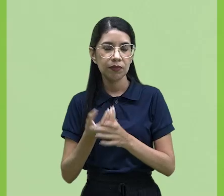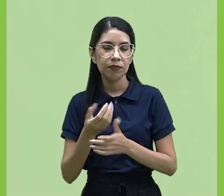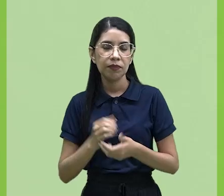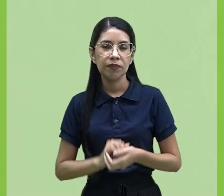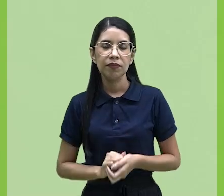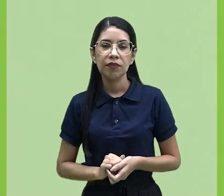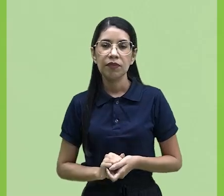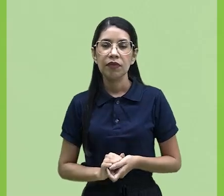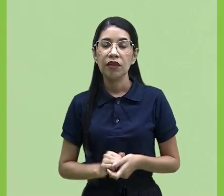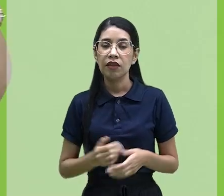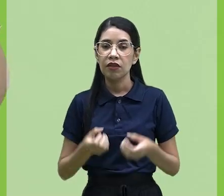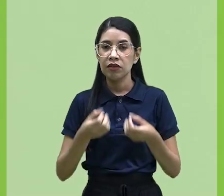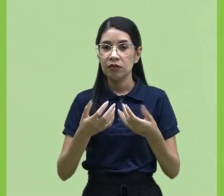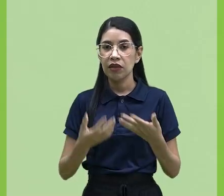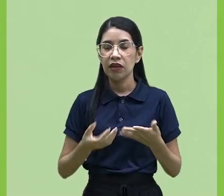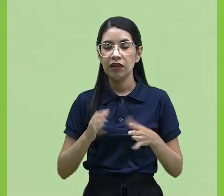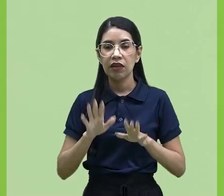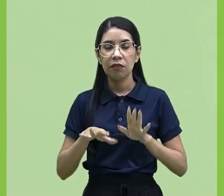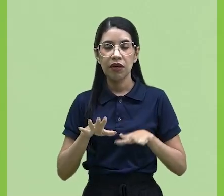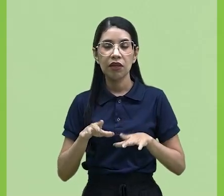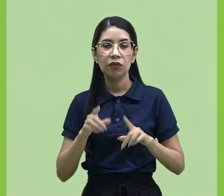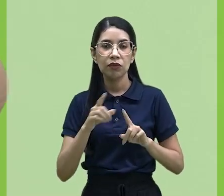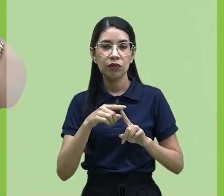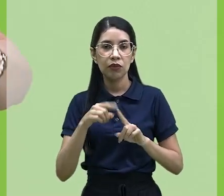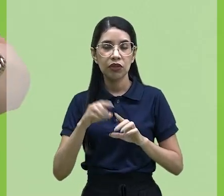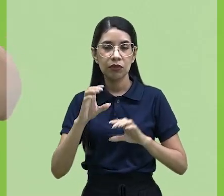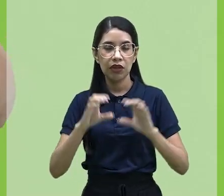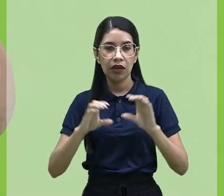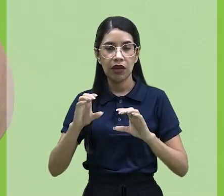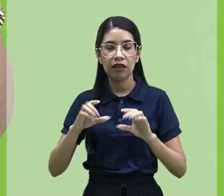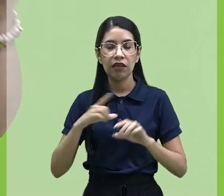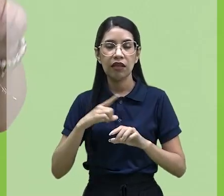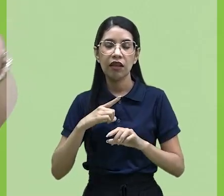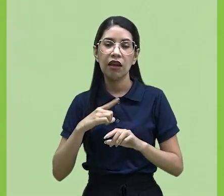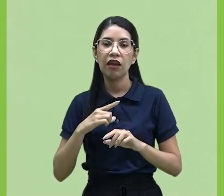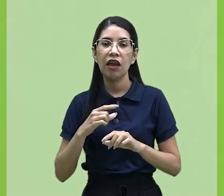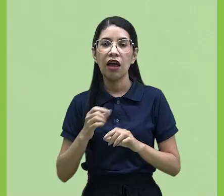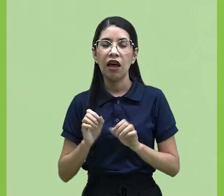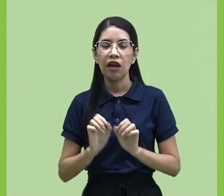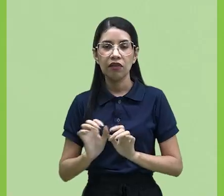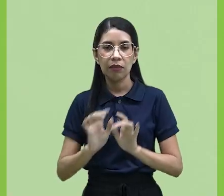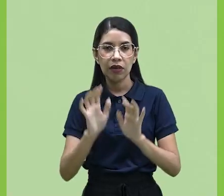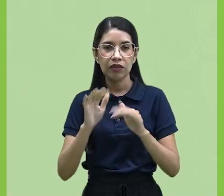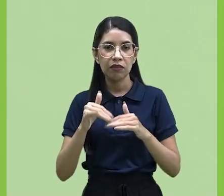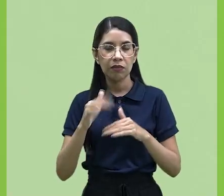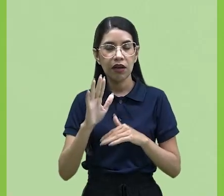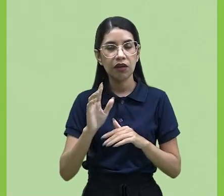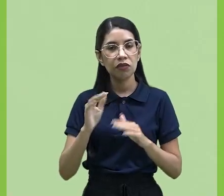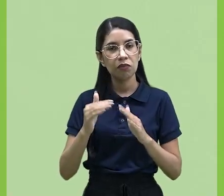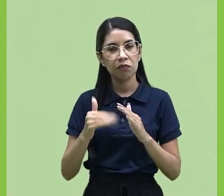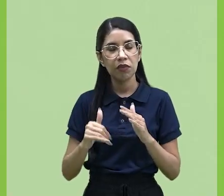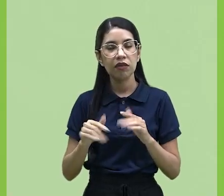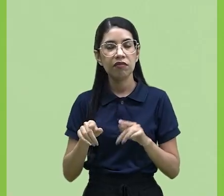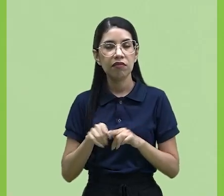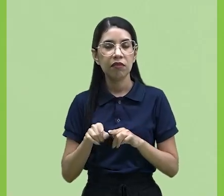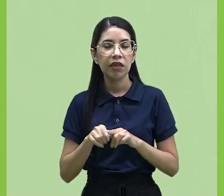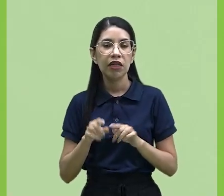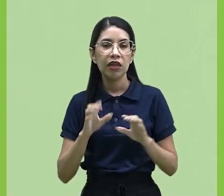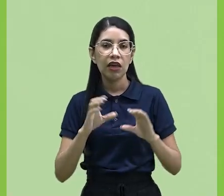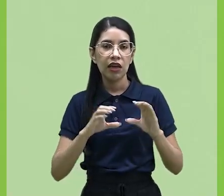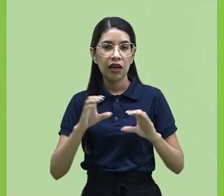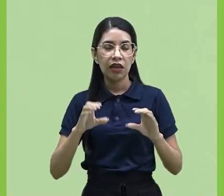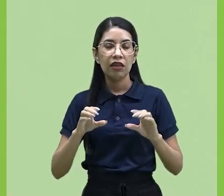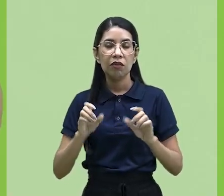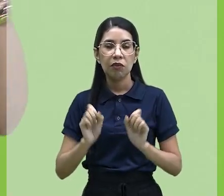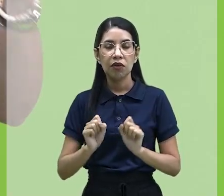né? Falei aqui que dependendo da cadeia, a gente pode ter ponto de fusão maior, menor, né? Dependendo da cadeia, a gente pode ter